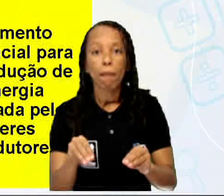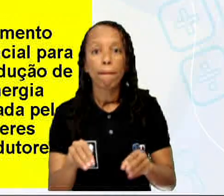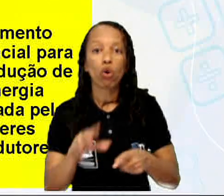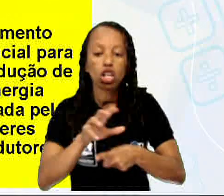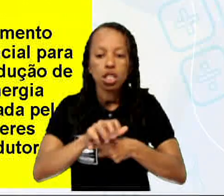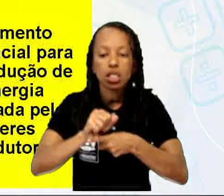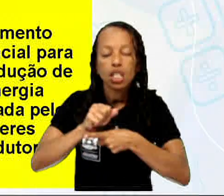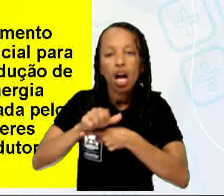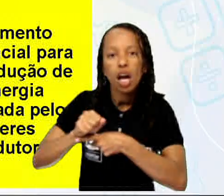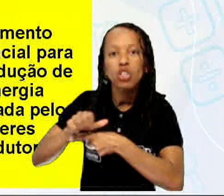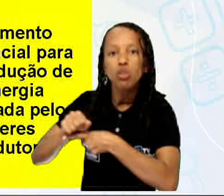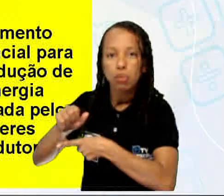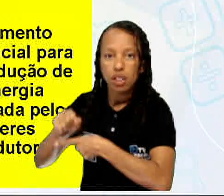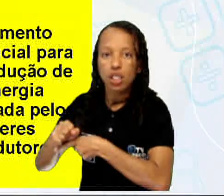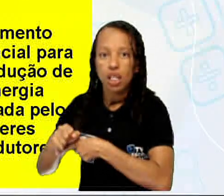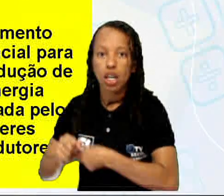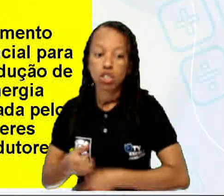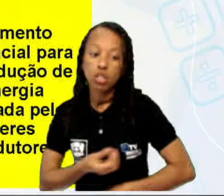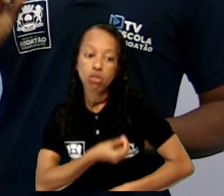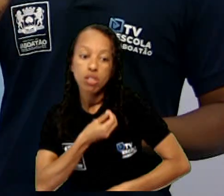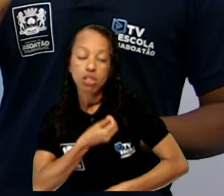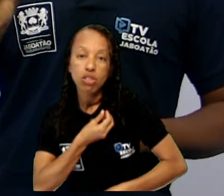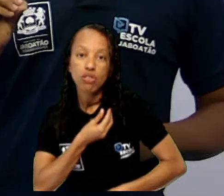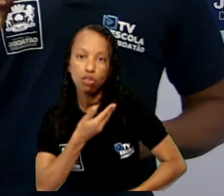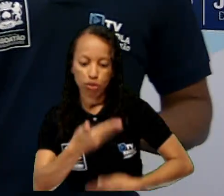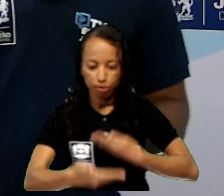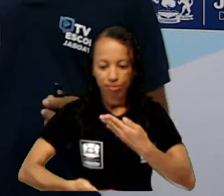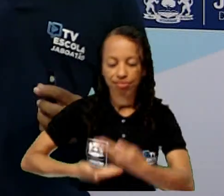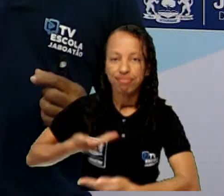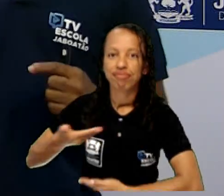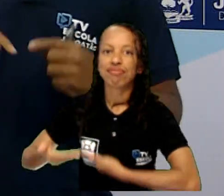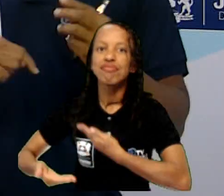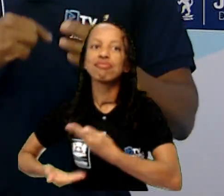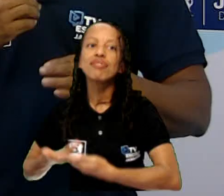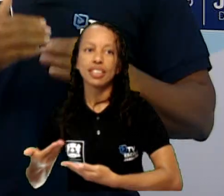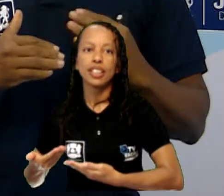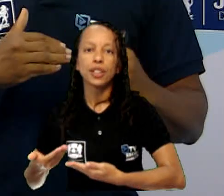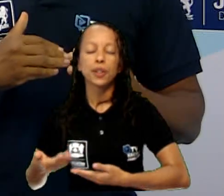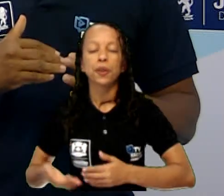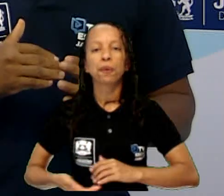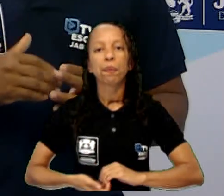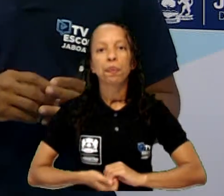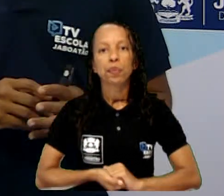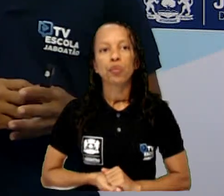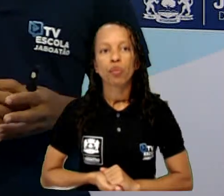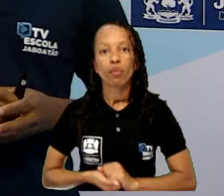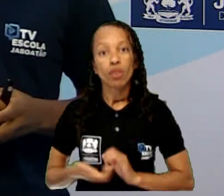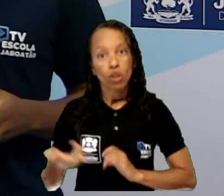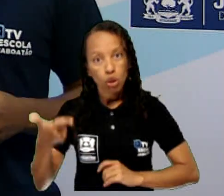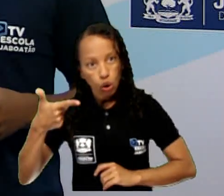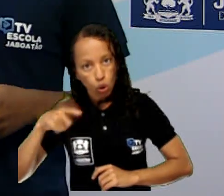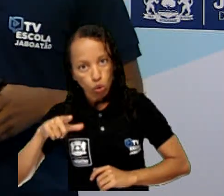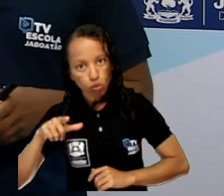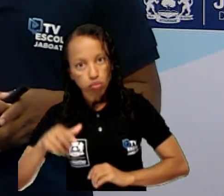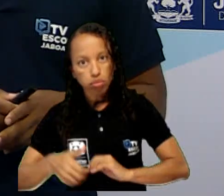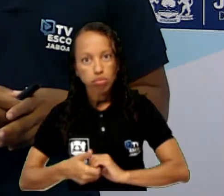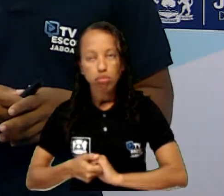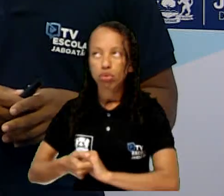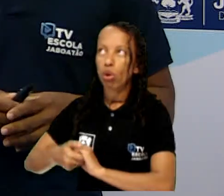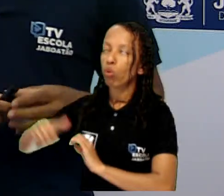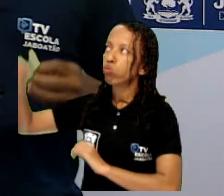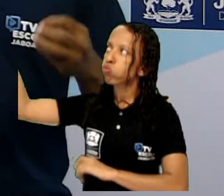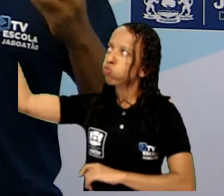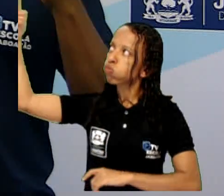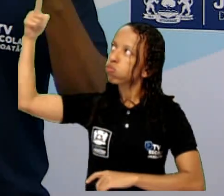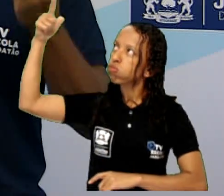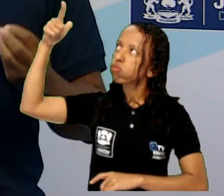se interagem. E a luz do sol, que nós vamos ver até em aulas mais adiante, a luz do